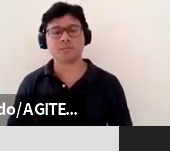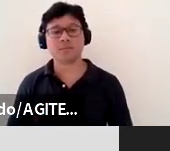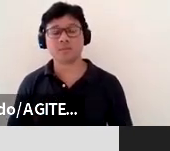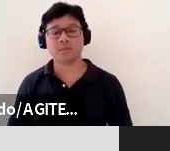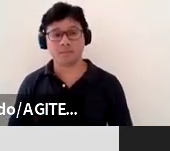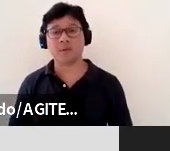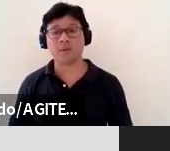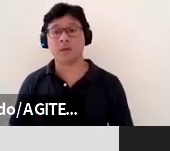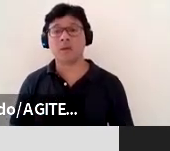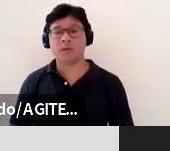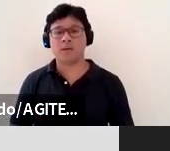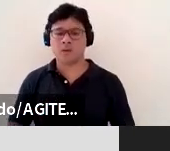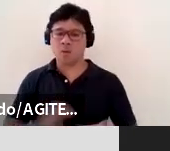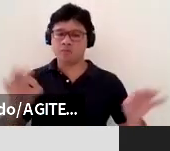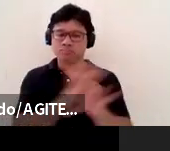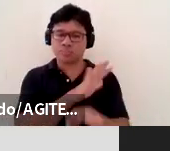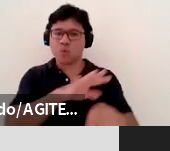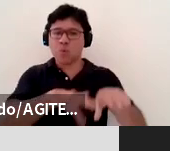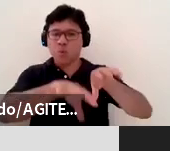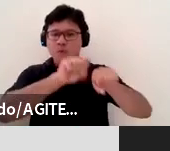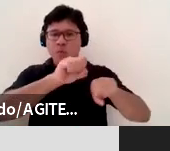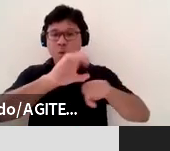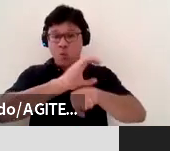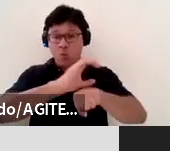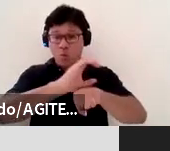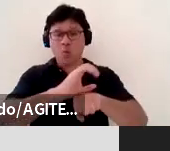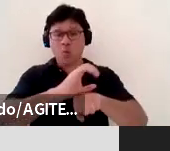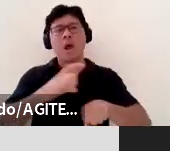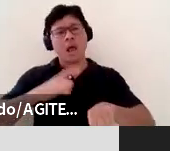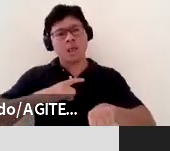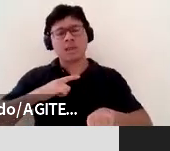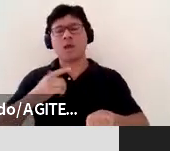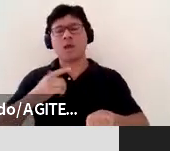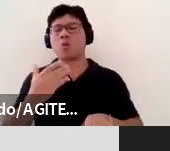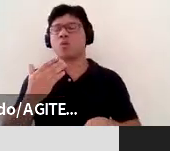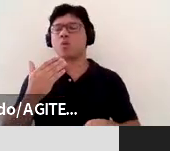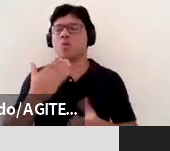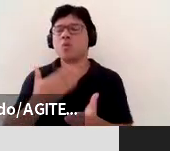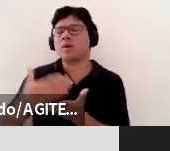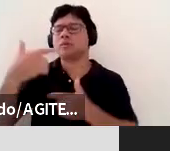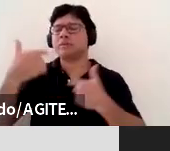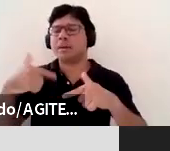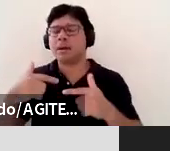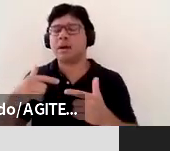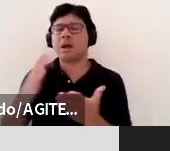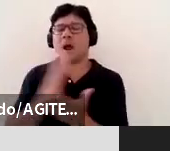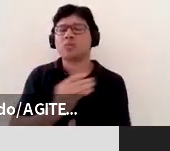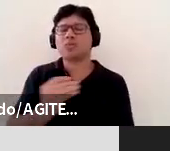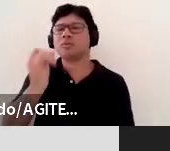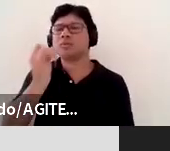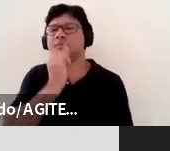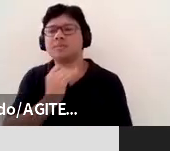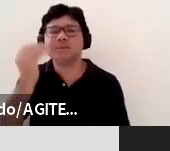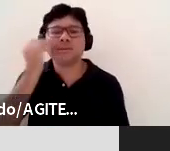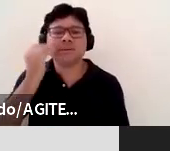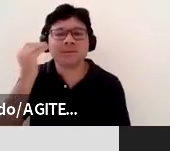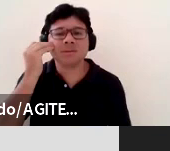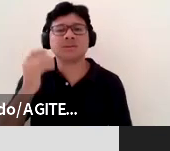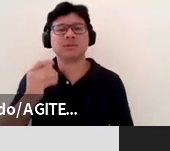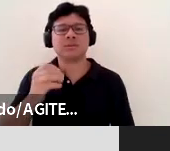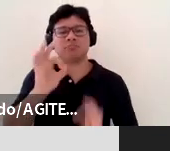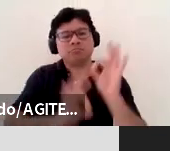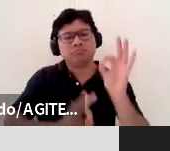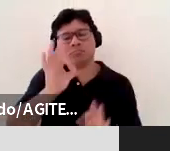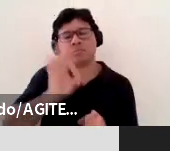Com a conclusão do curso, começaram a surgir os primeiros trabalhos, né? A gente começou a fazer alguns testes, fosse para editoras, fosse